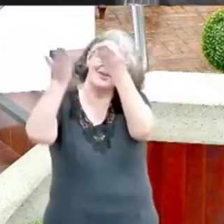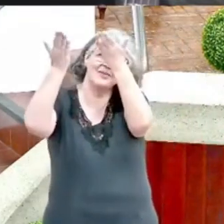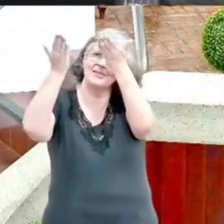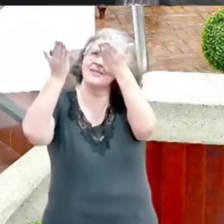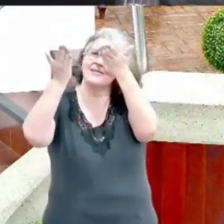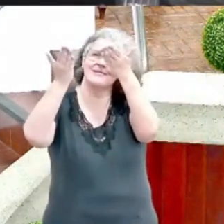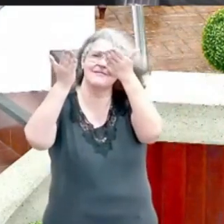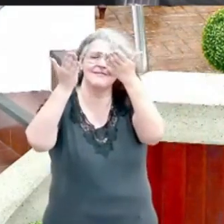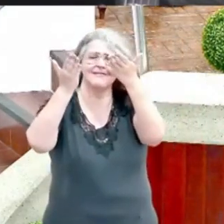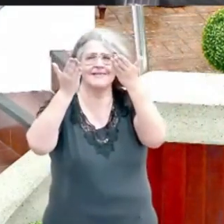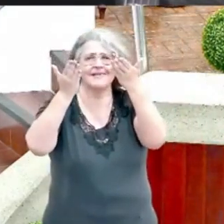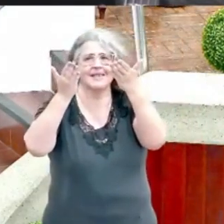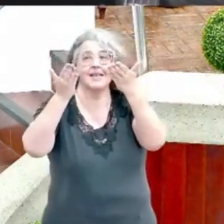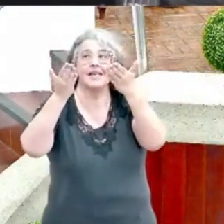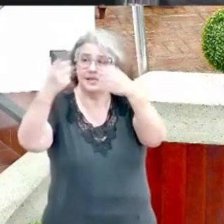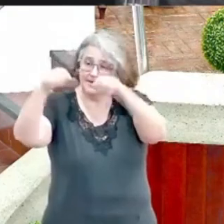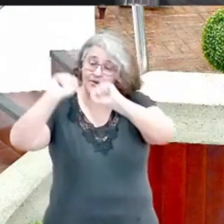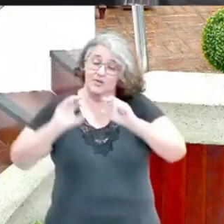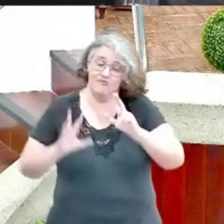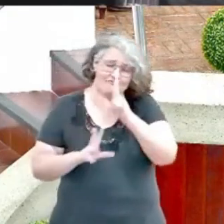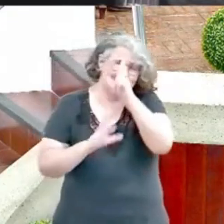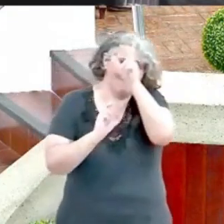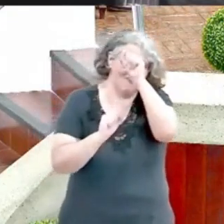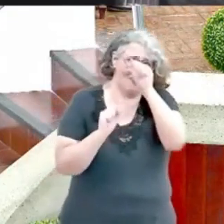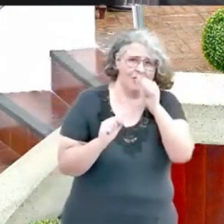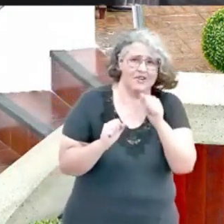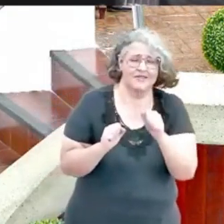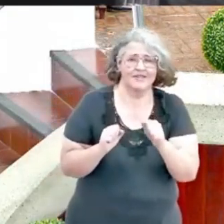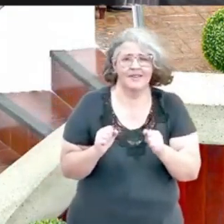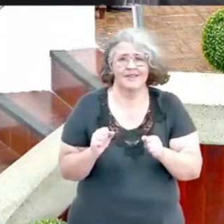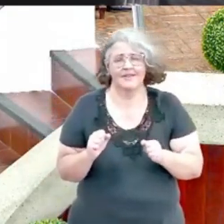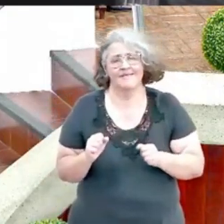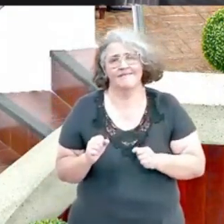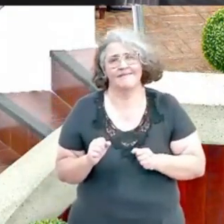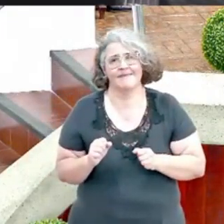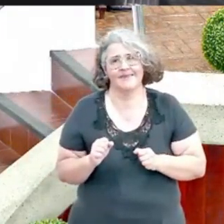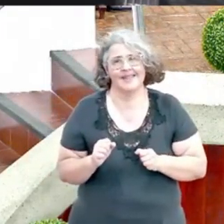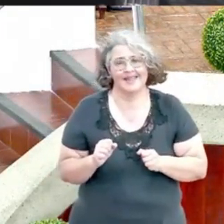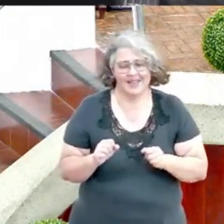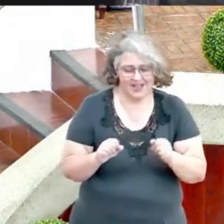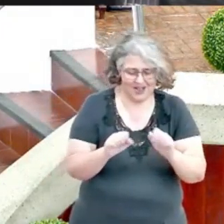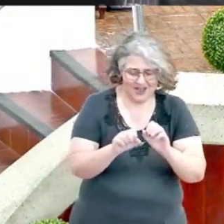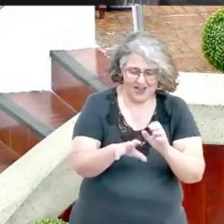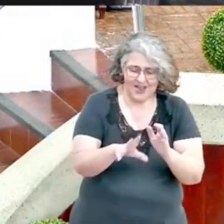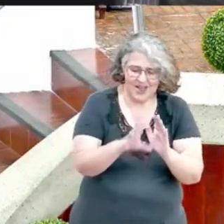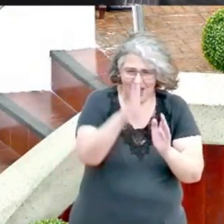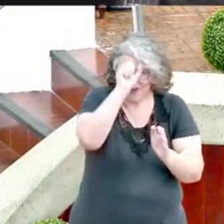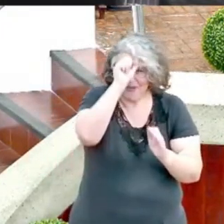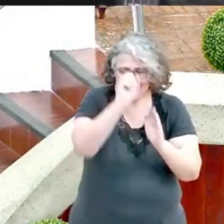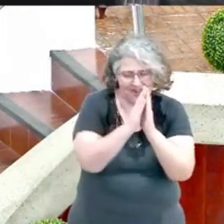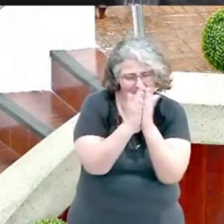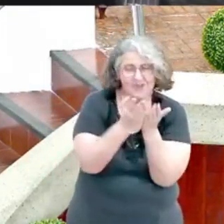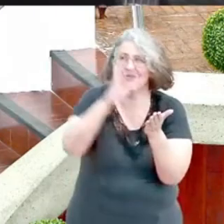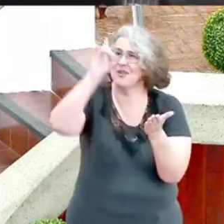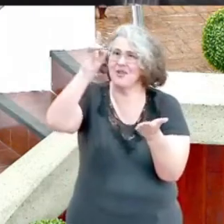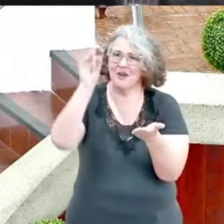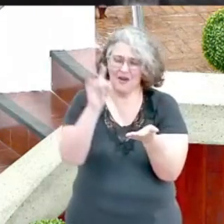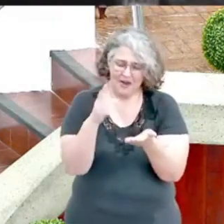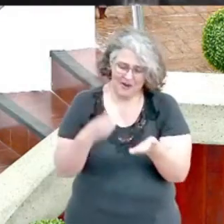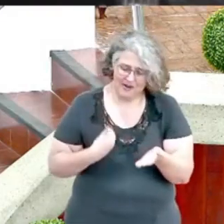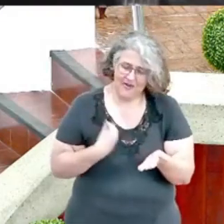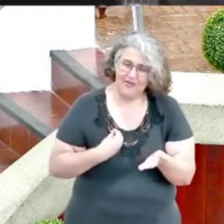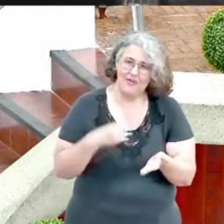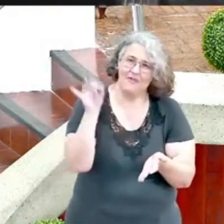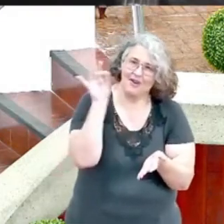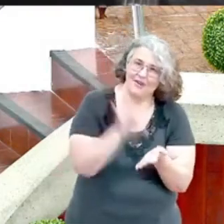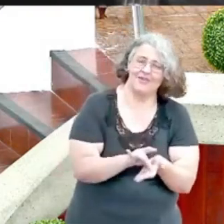instruídos, encorajados e corrigidos pela sua palavra, viva e eficaz. Nós desejamos a presença